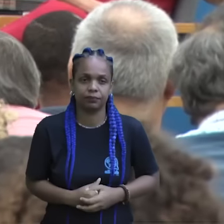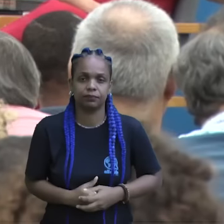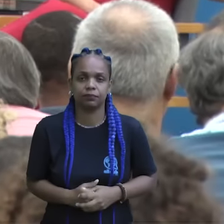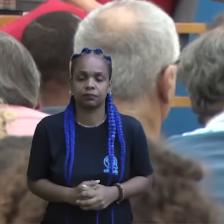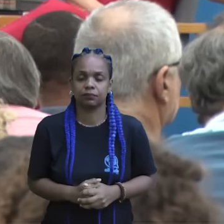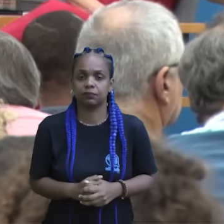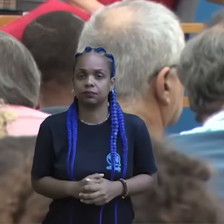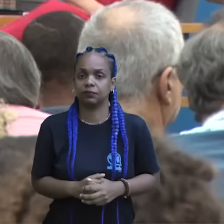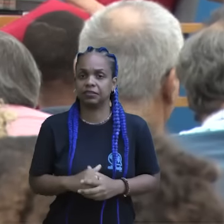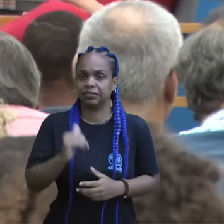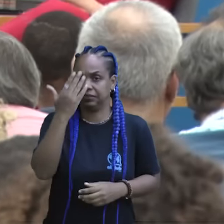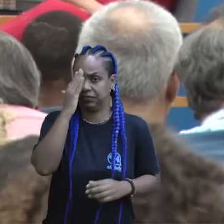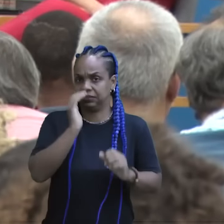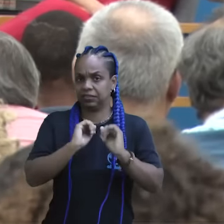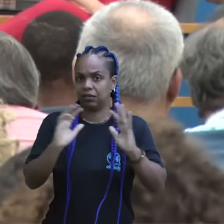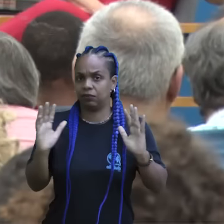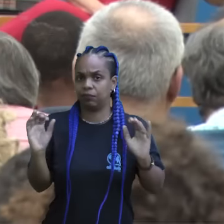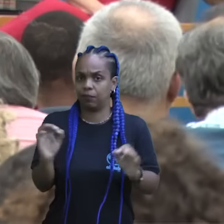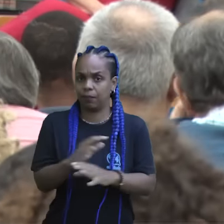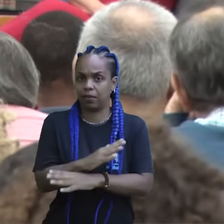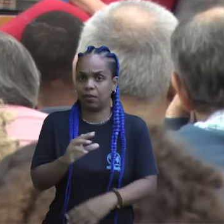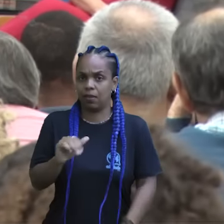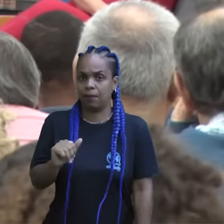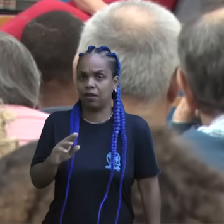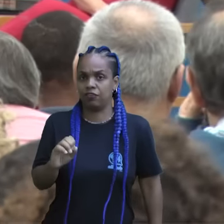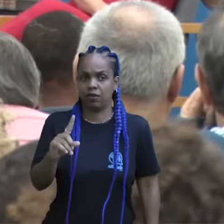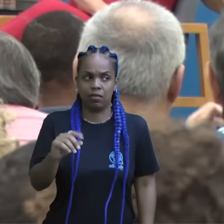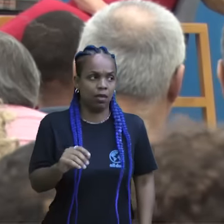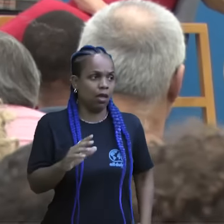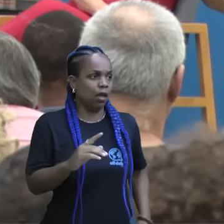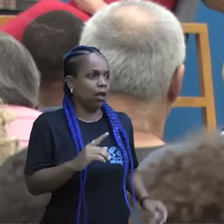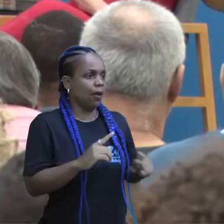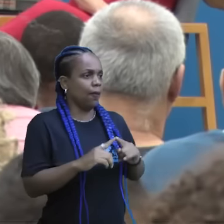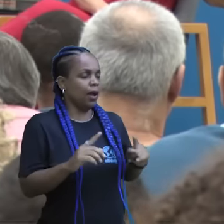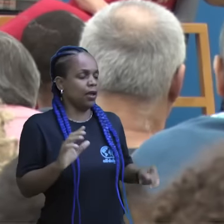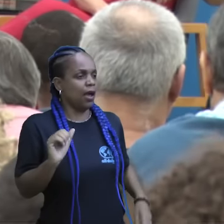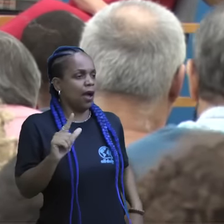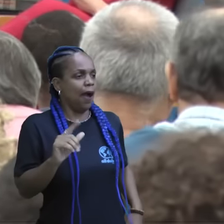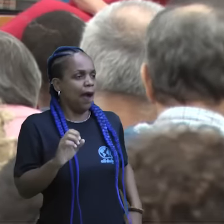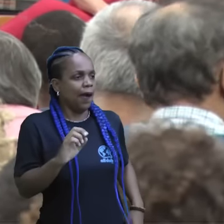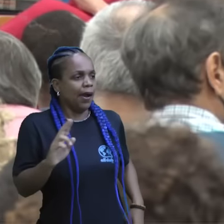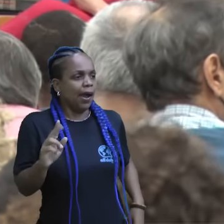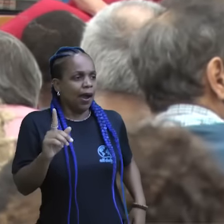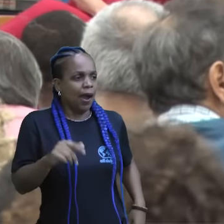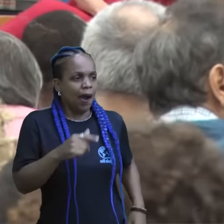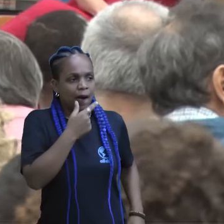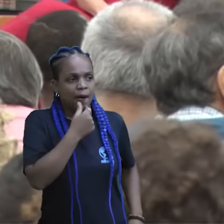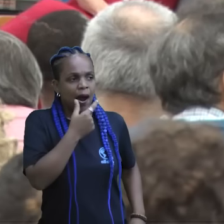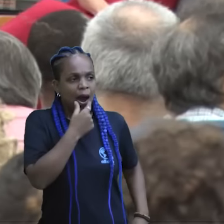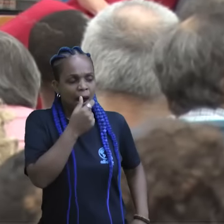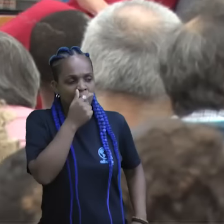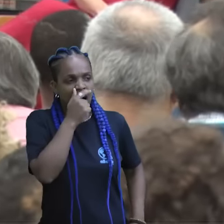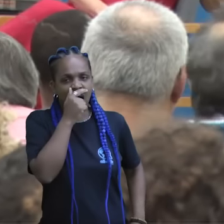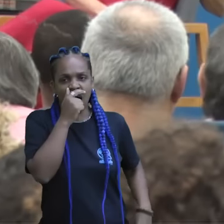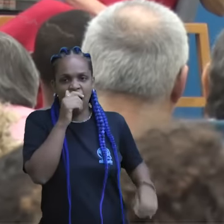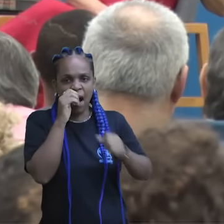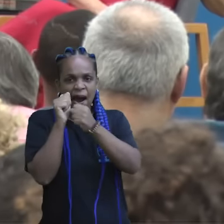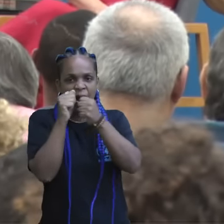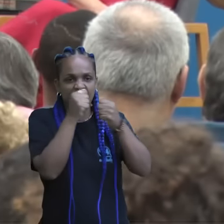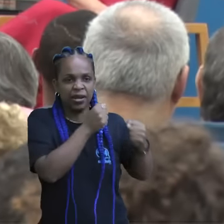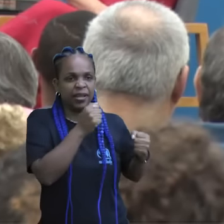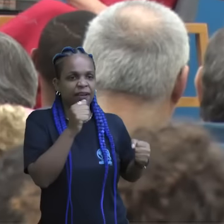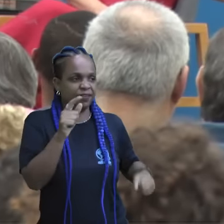ele era um homem muito competente. Eu tive Era o quê? Um homem, muito um crítico literário, muito competente. Era muito interessante,